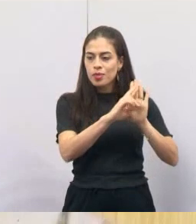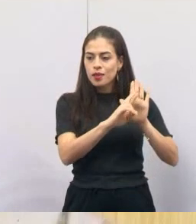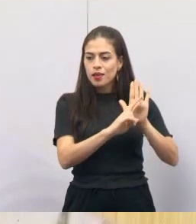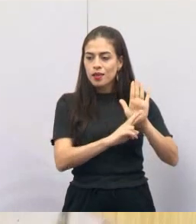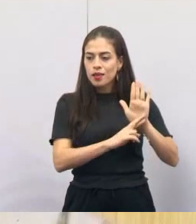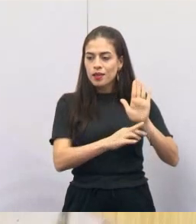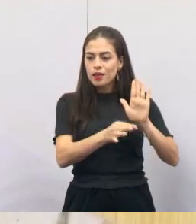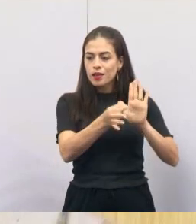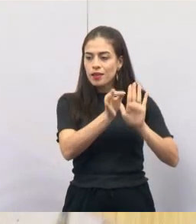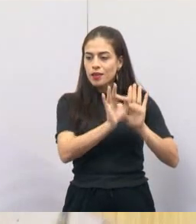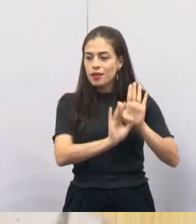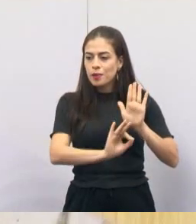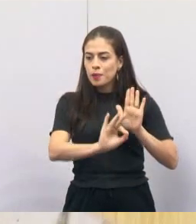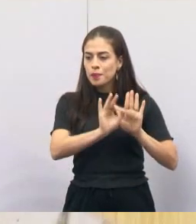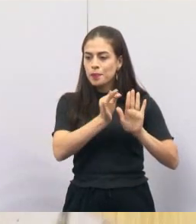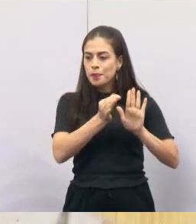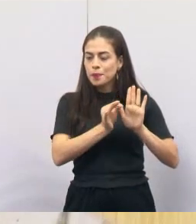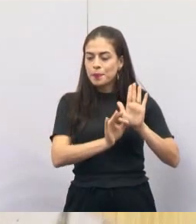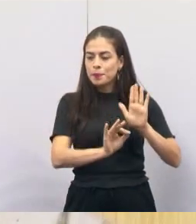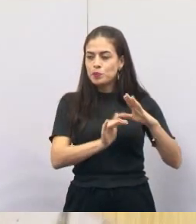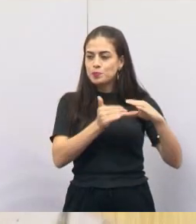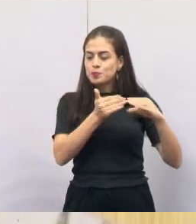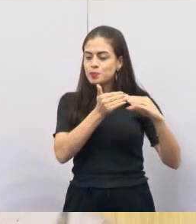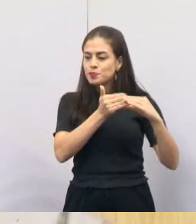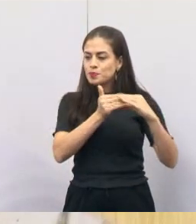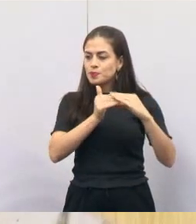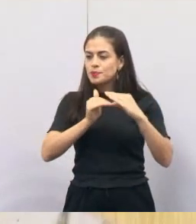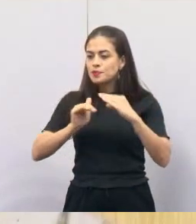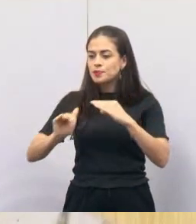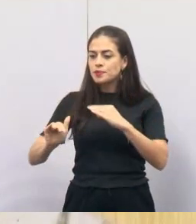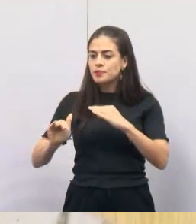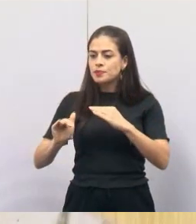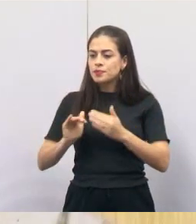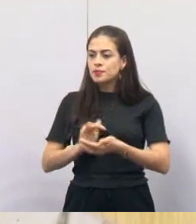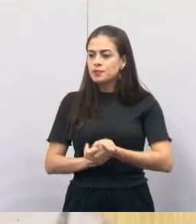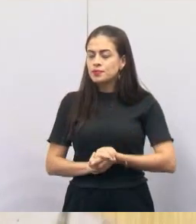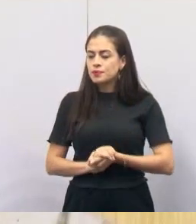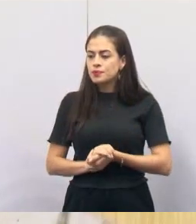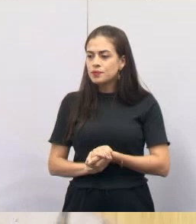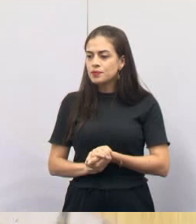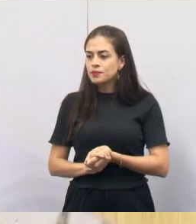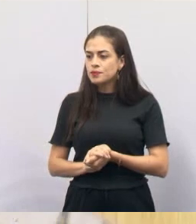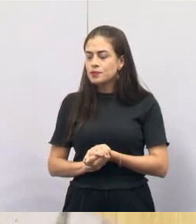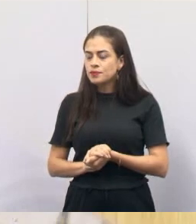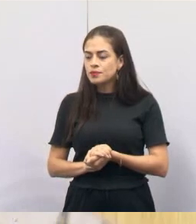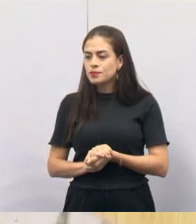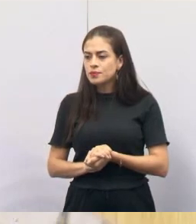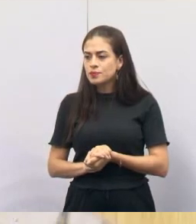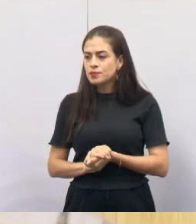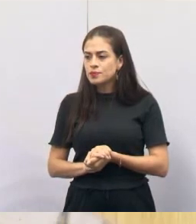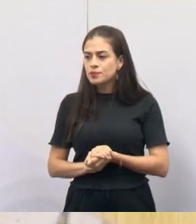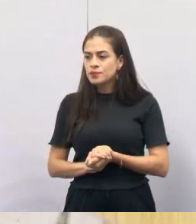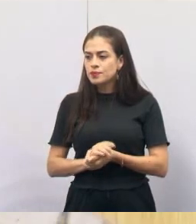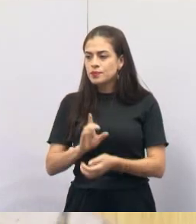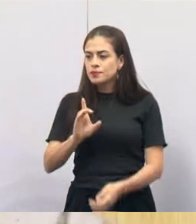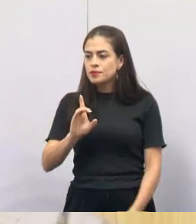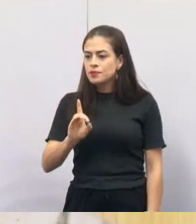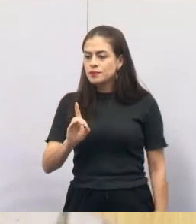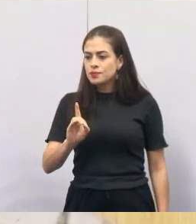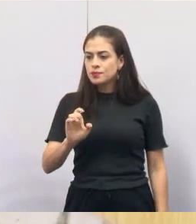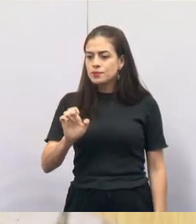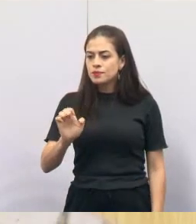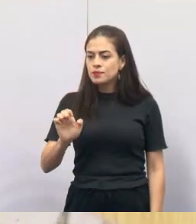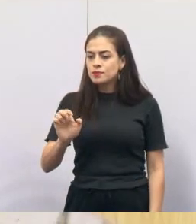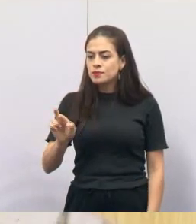plenário, cumpridas as formalidades regimentais, seja oficiado ao Departamento